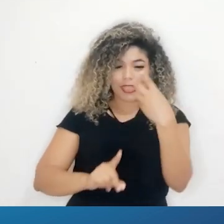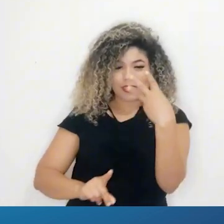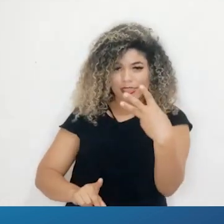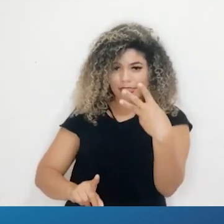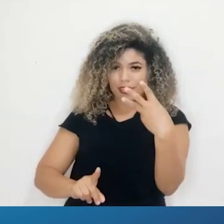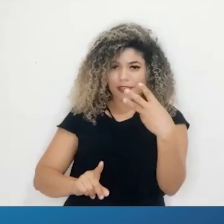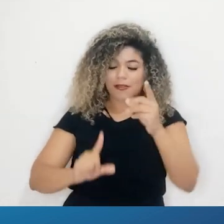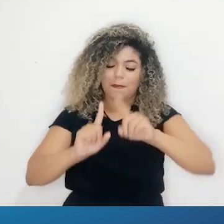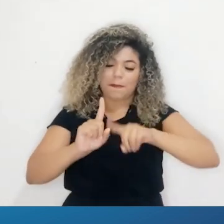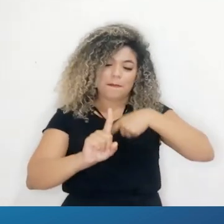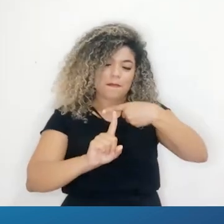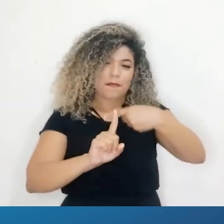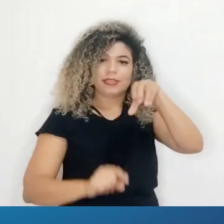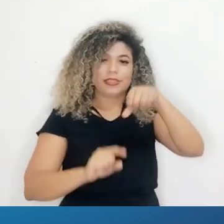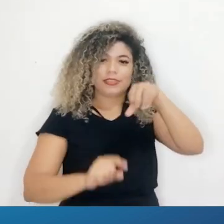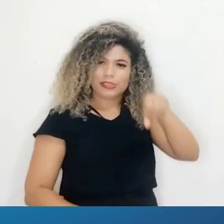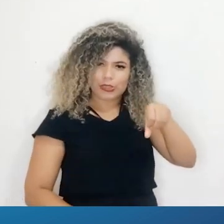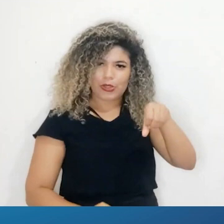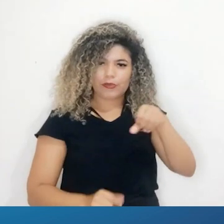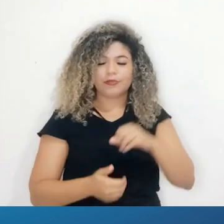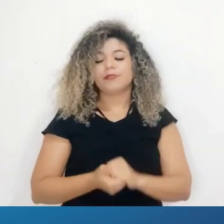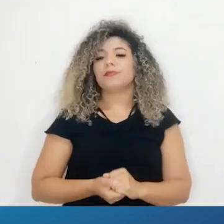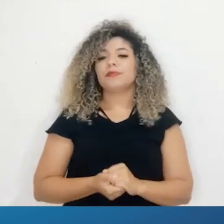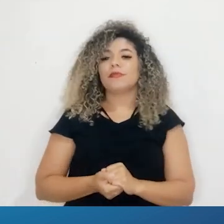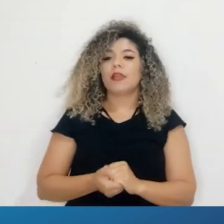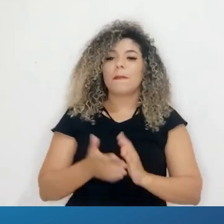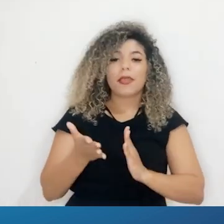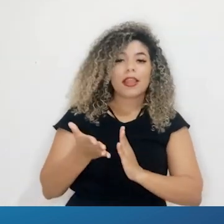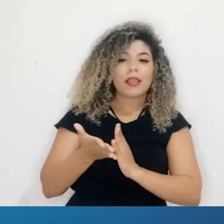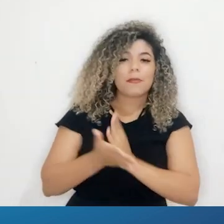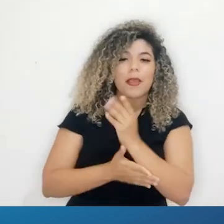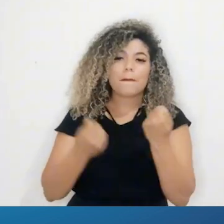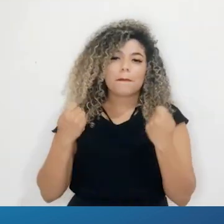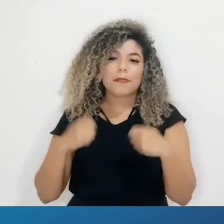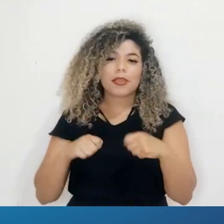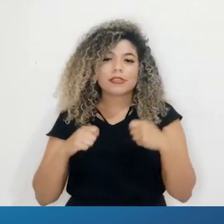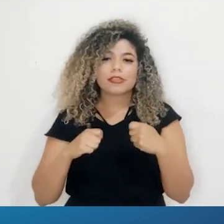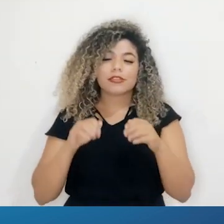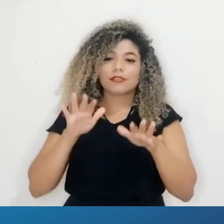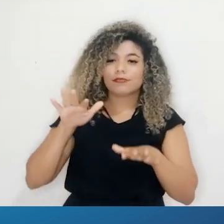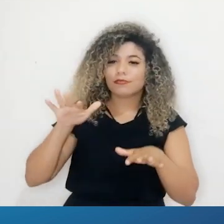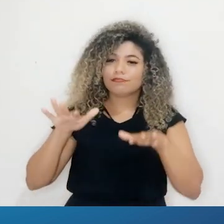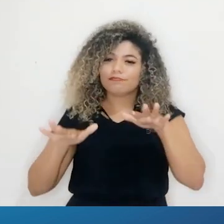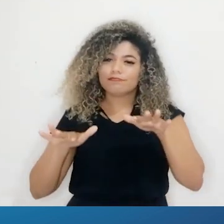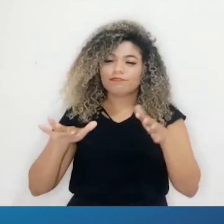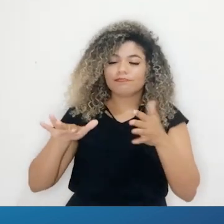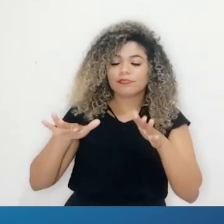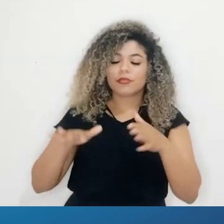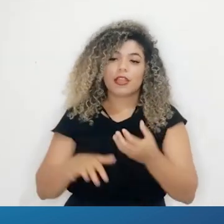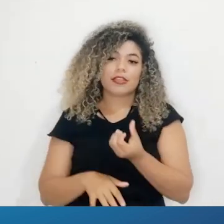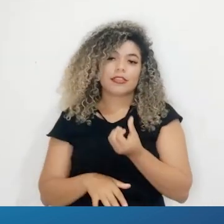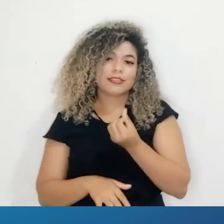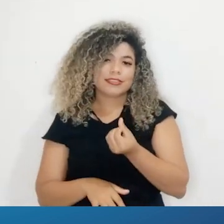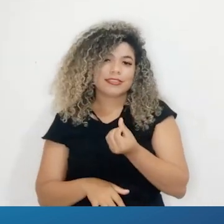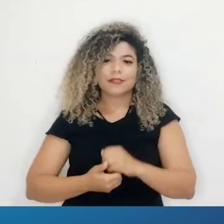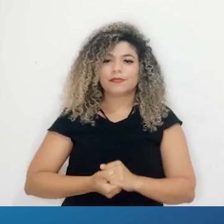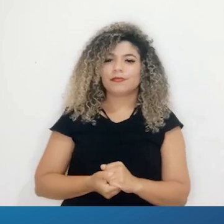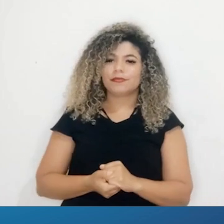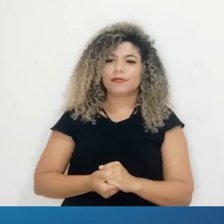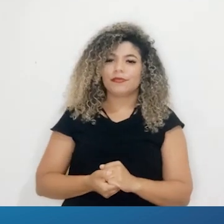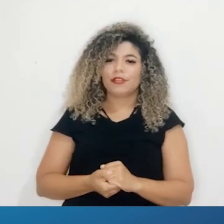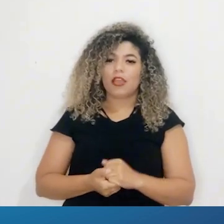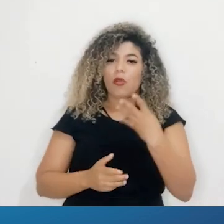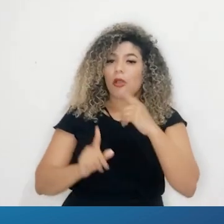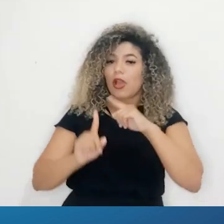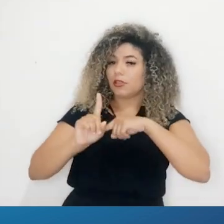3 e 9 para ele ser aprovado é necessário que essa média seja maior ou igual a 6 4